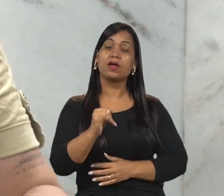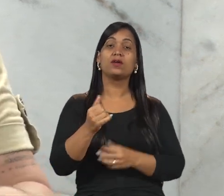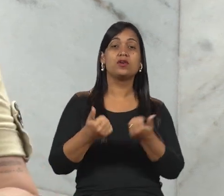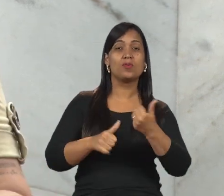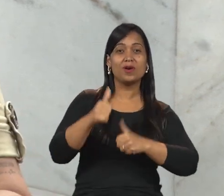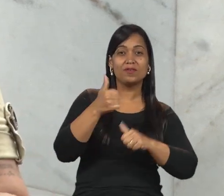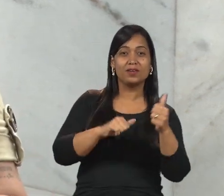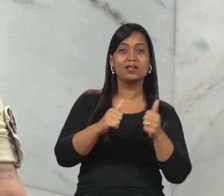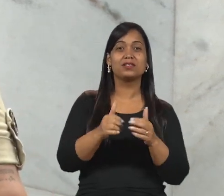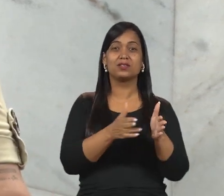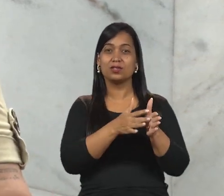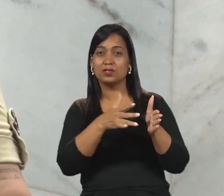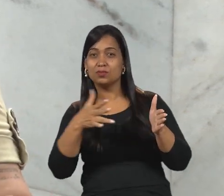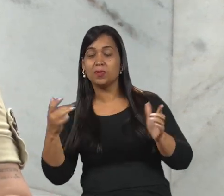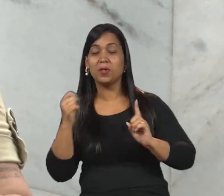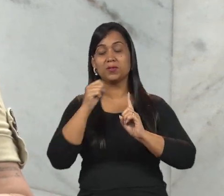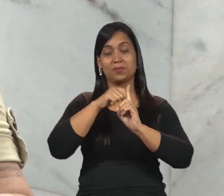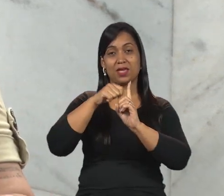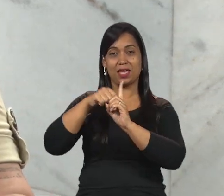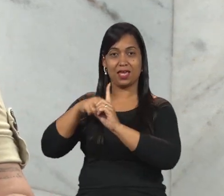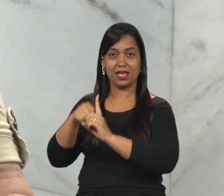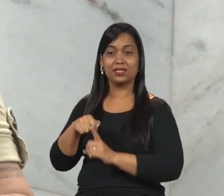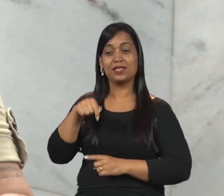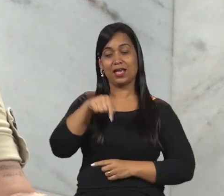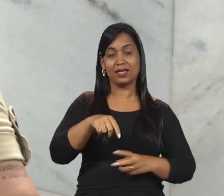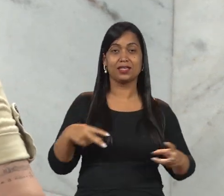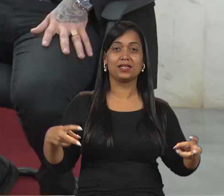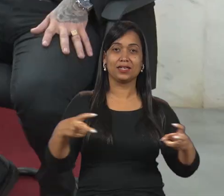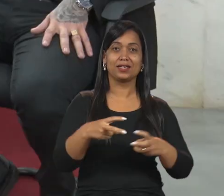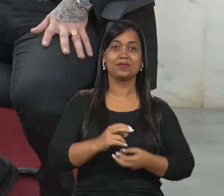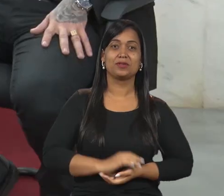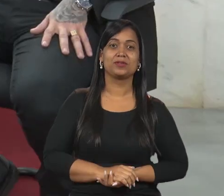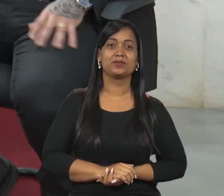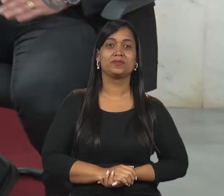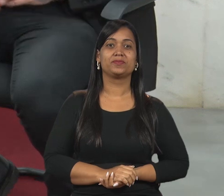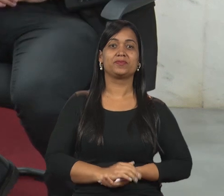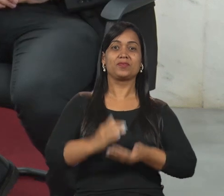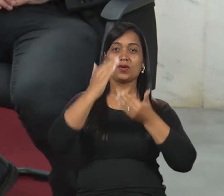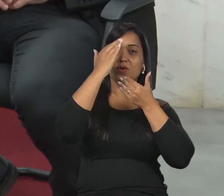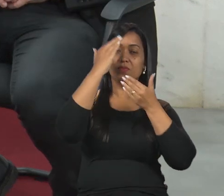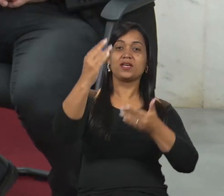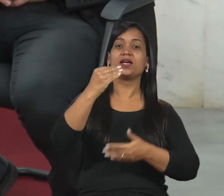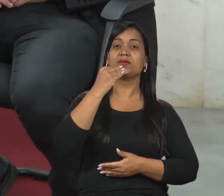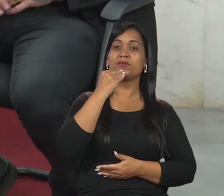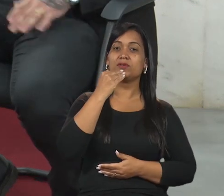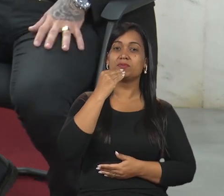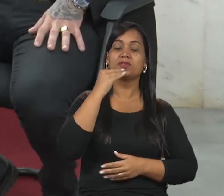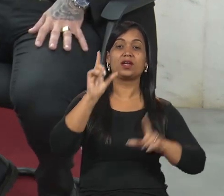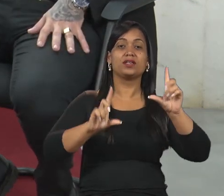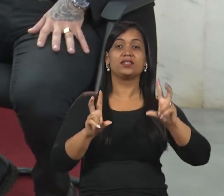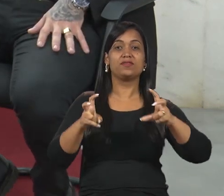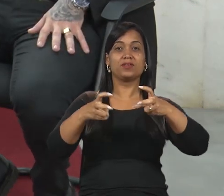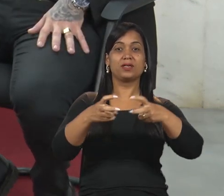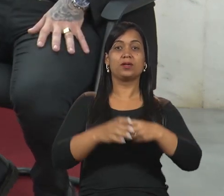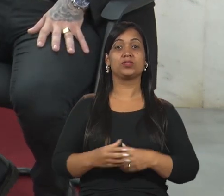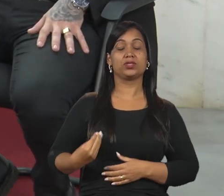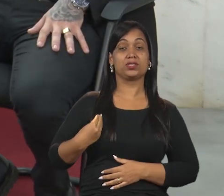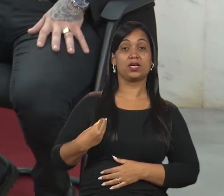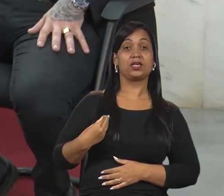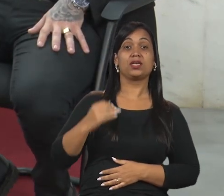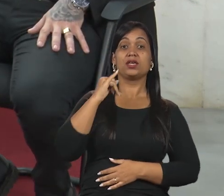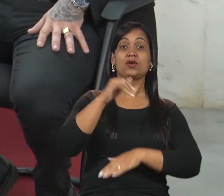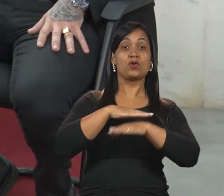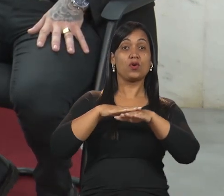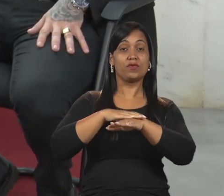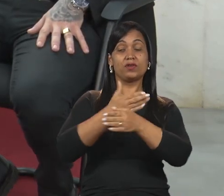balanço aí desses seus primeiros meses na nossa Casa de Leis. Primeiro, obrigado pela oportunidade da TV Câmara em estar aqui, falar